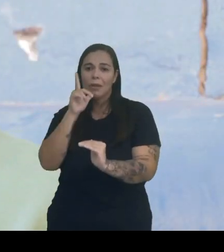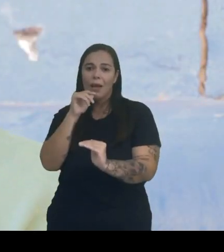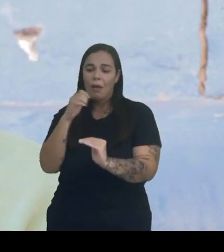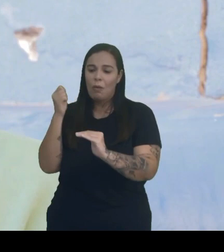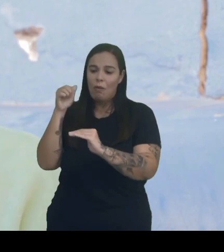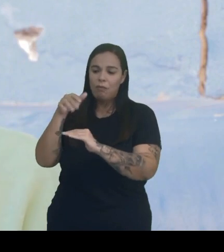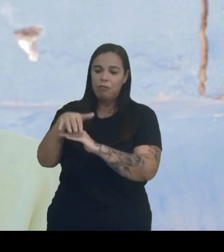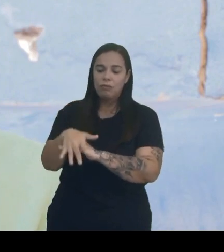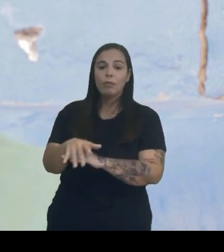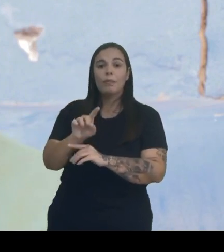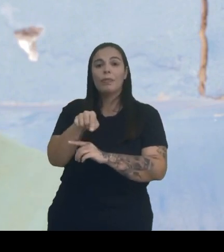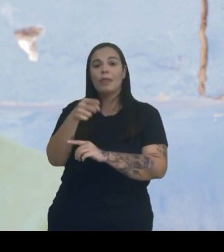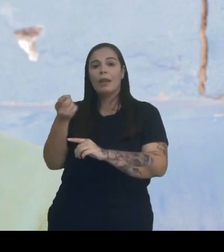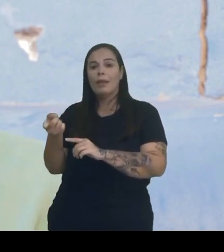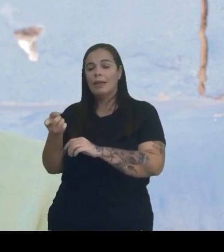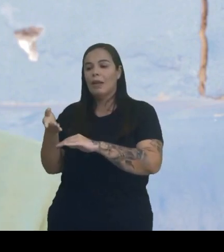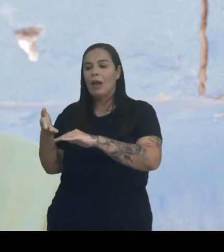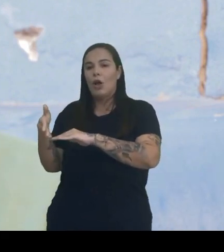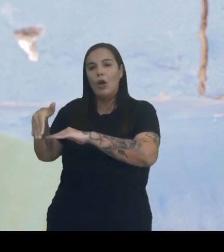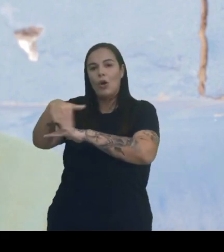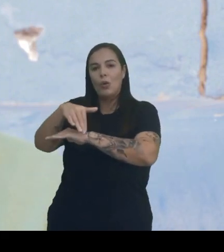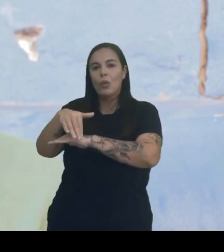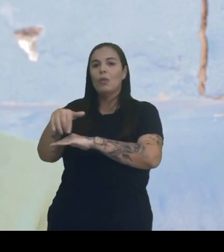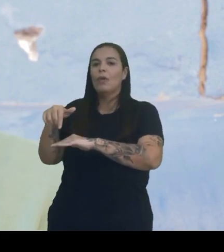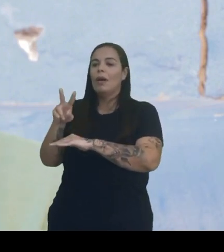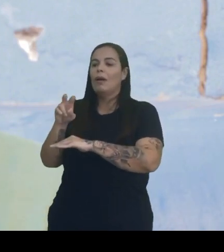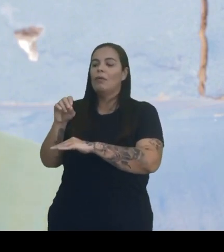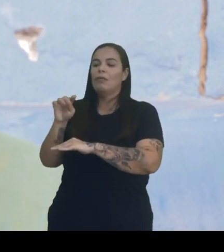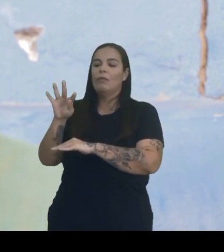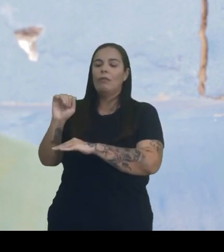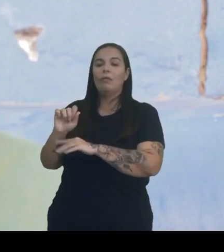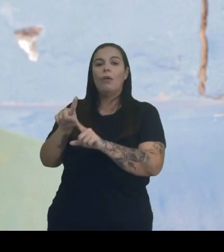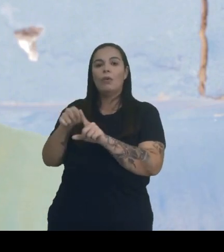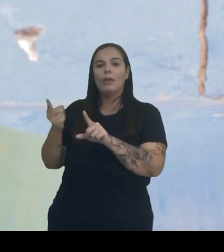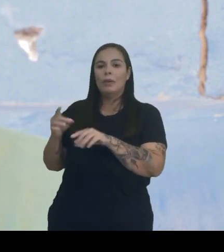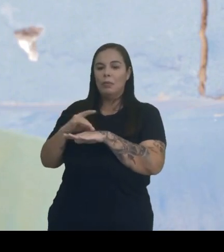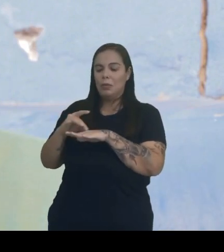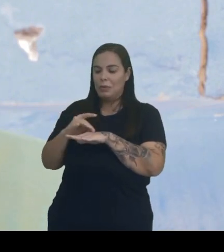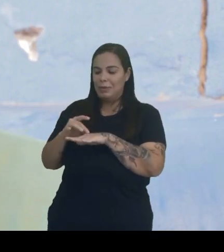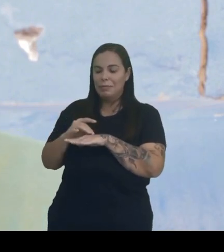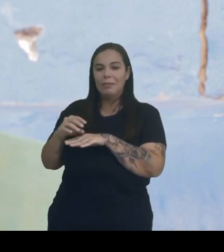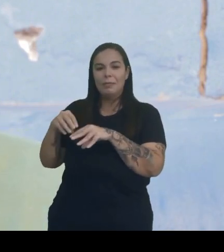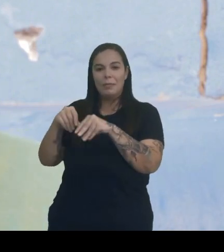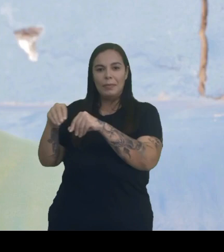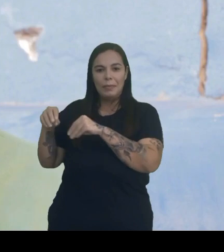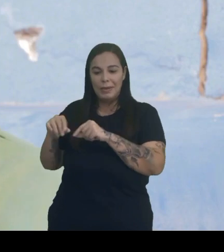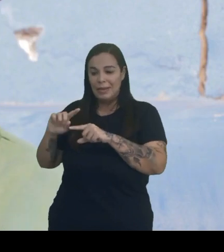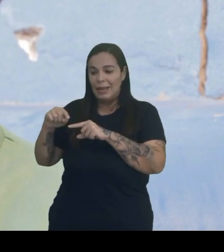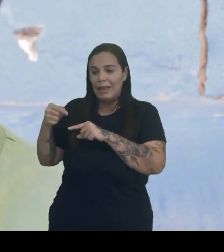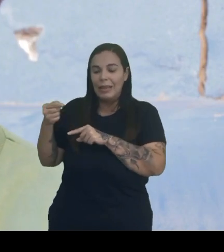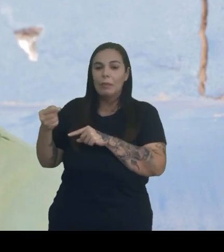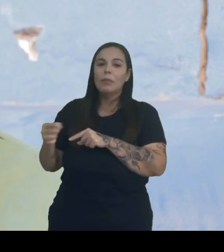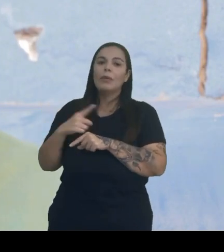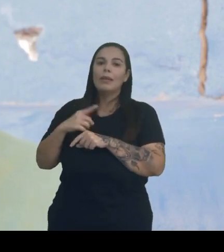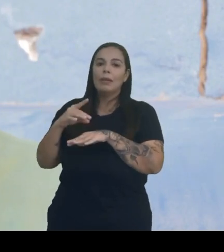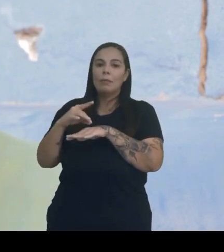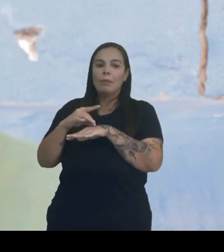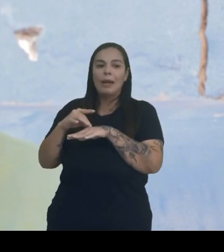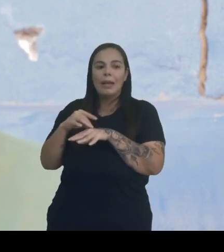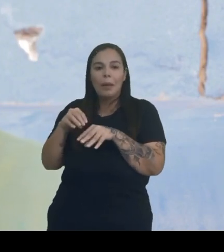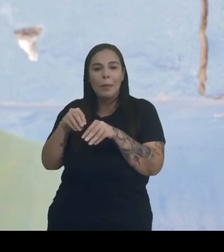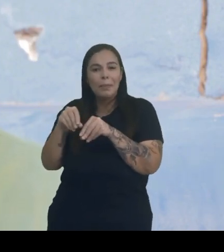Na curva da praia ali chama-se a Volta, depois da Volta vem a Areia Preta, depois da Areia Preta, porque ali tem uma areia muito preta em